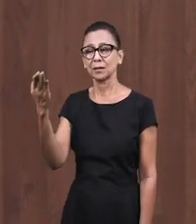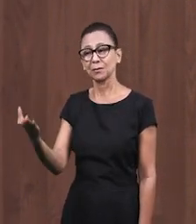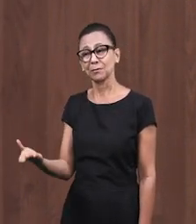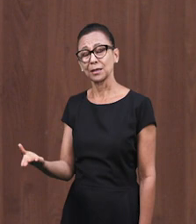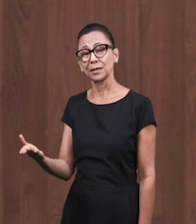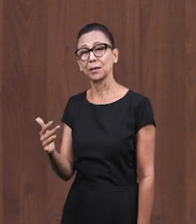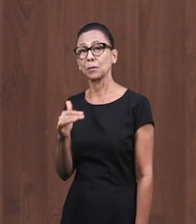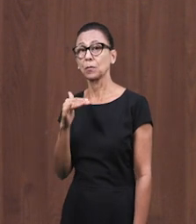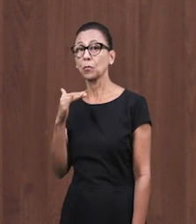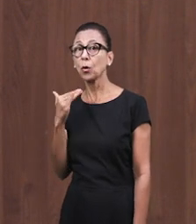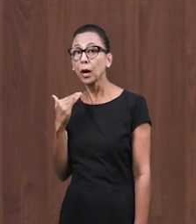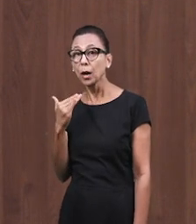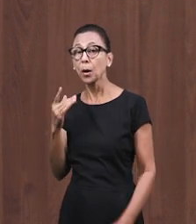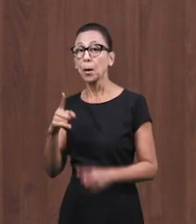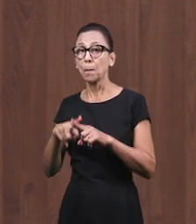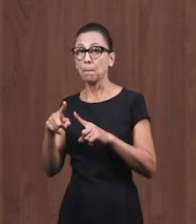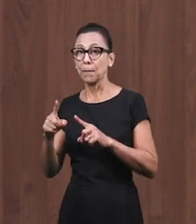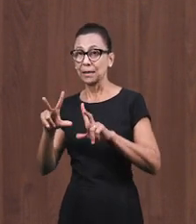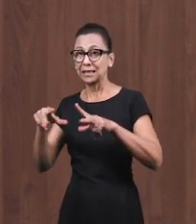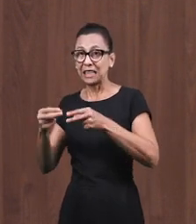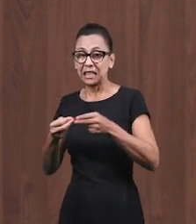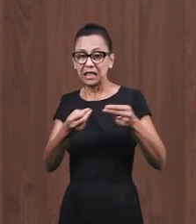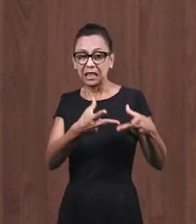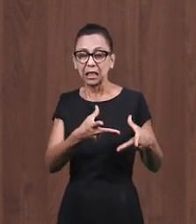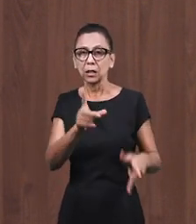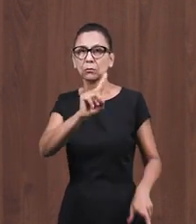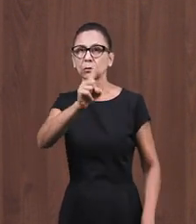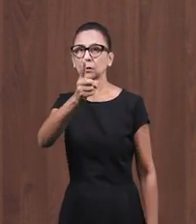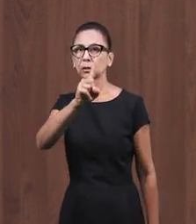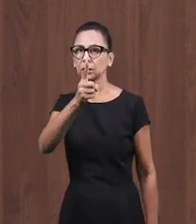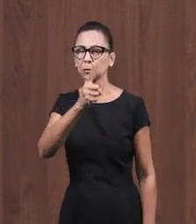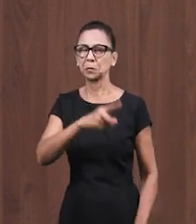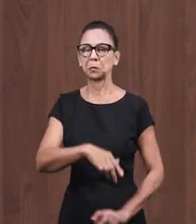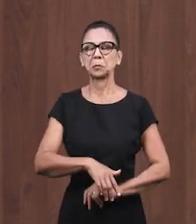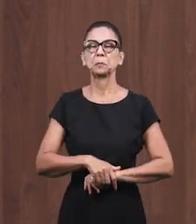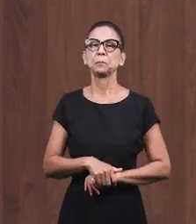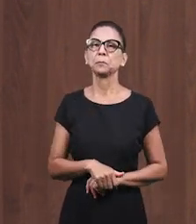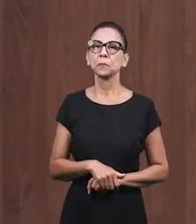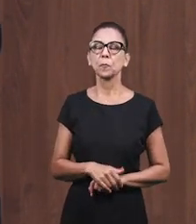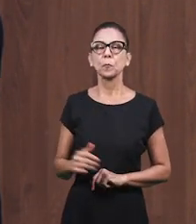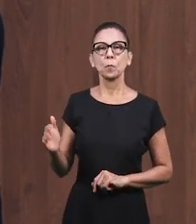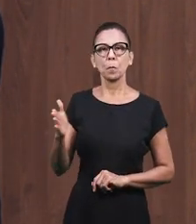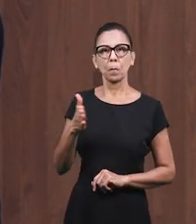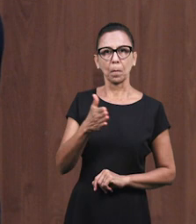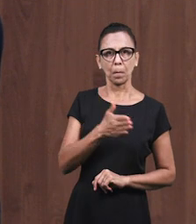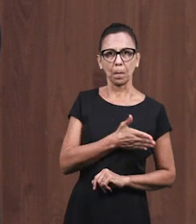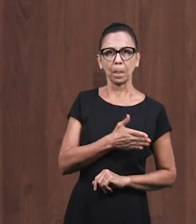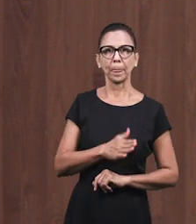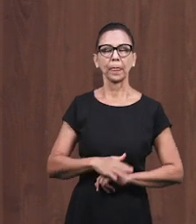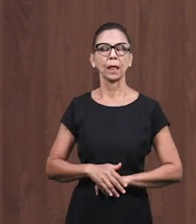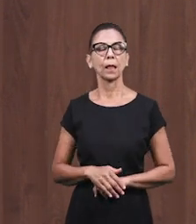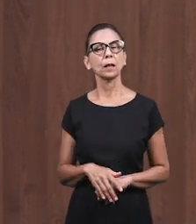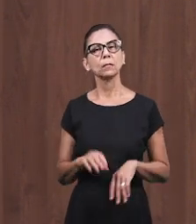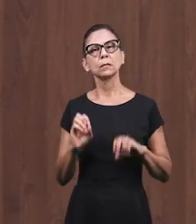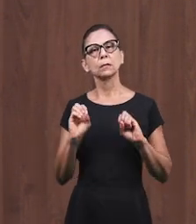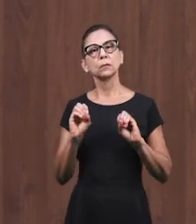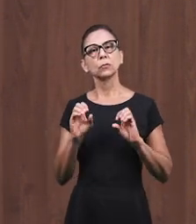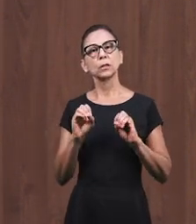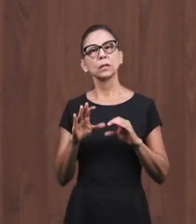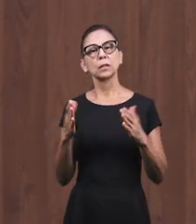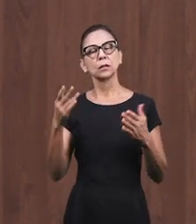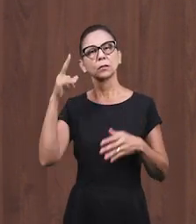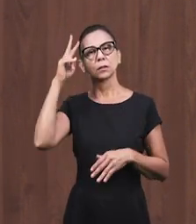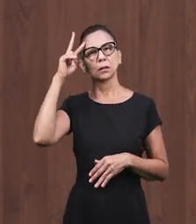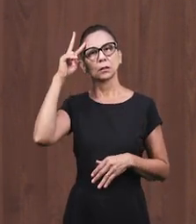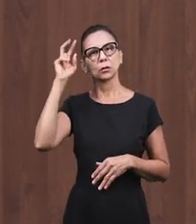bem, adolescentes, tem sido a herança que o Pai tem nos dado. O que Deus quer nos ensinar com essa